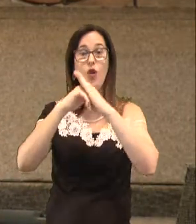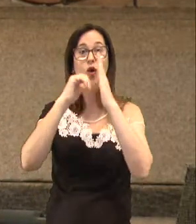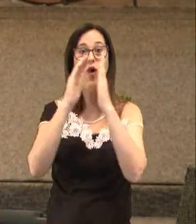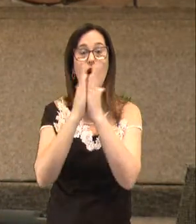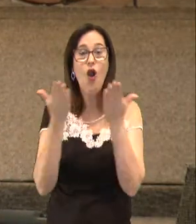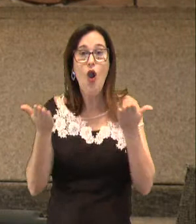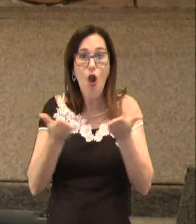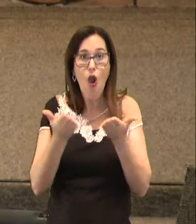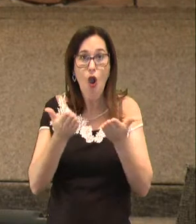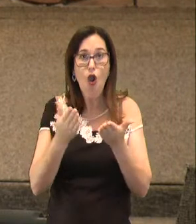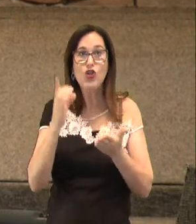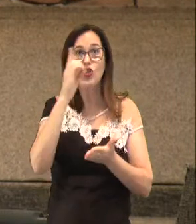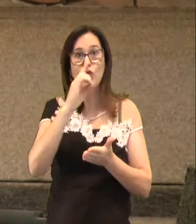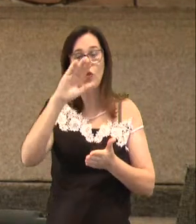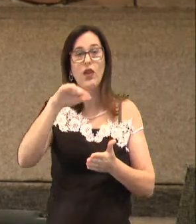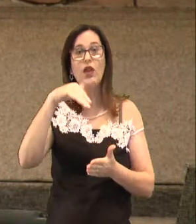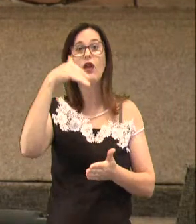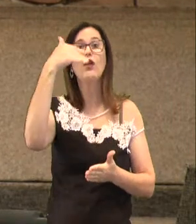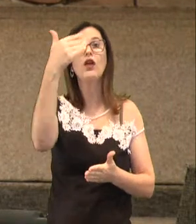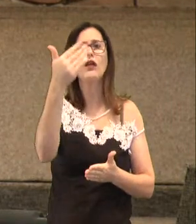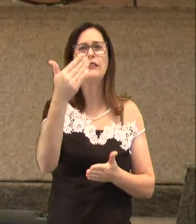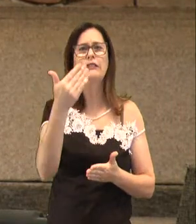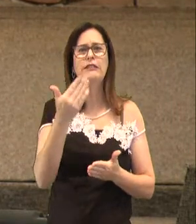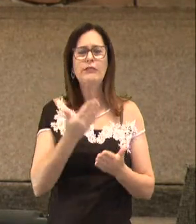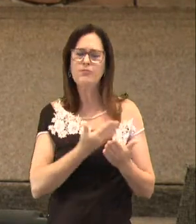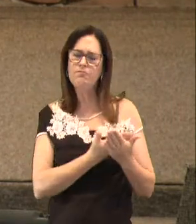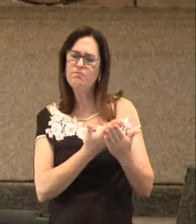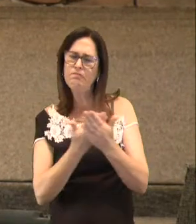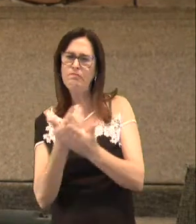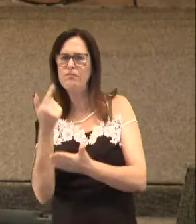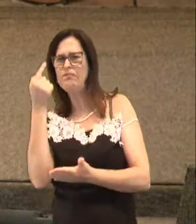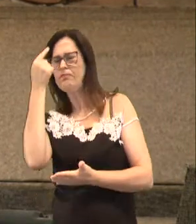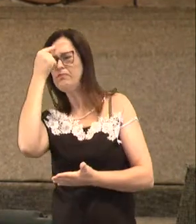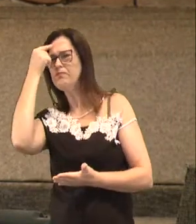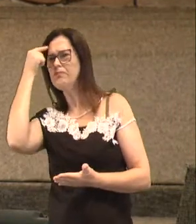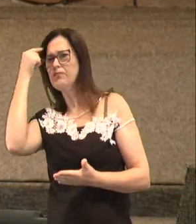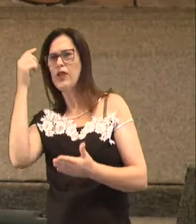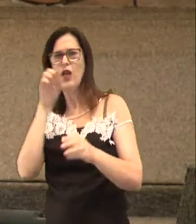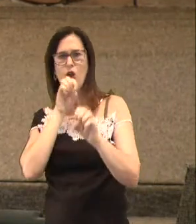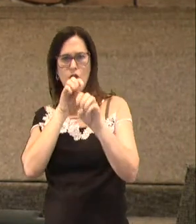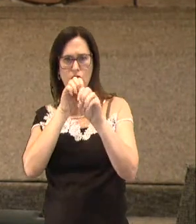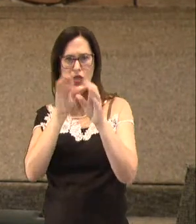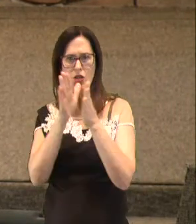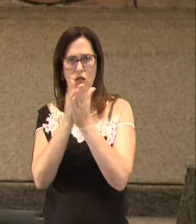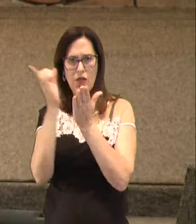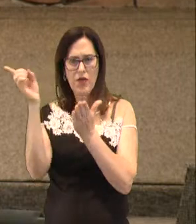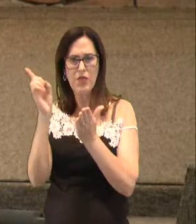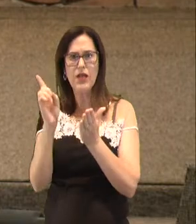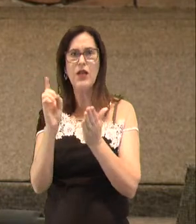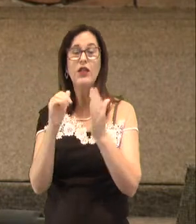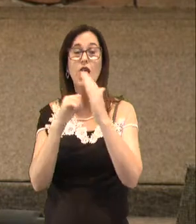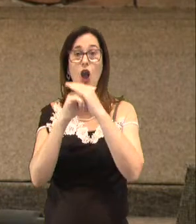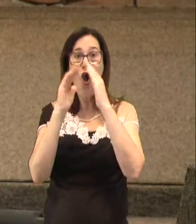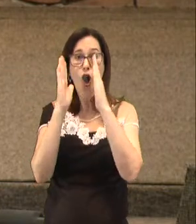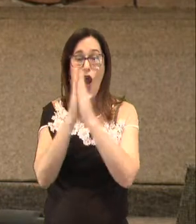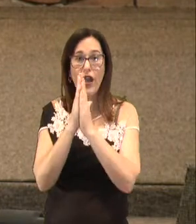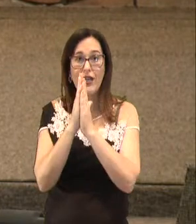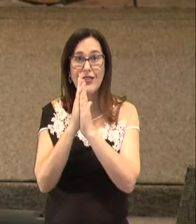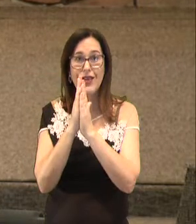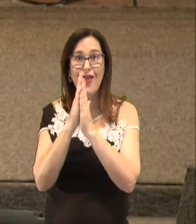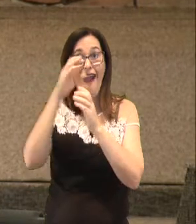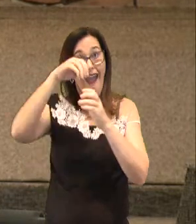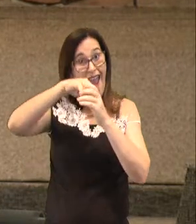Hoje e no próximo domingo nós vamos então meditar sobre o ensino bíblico da oração em